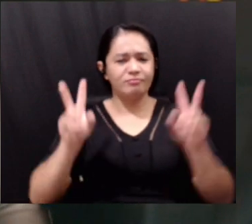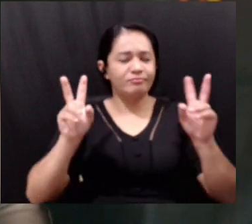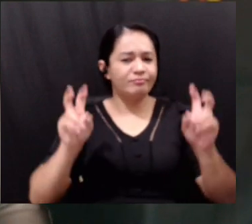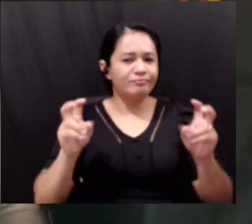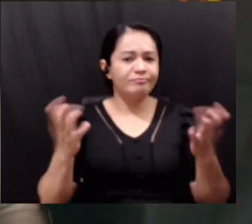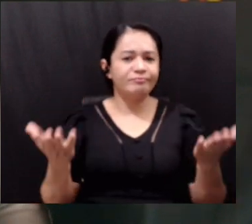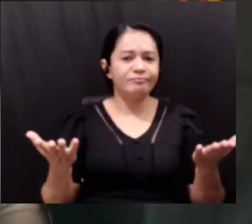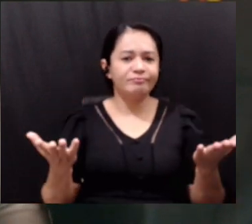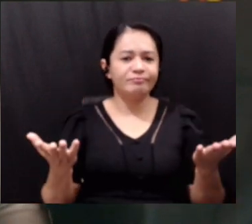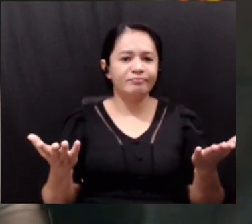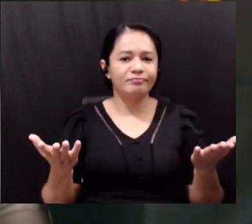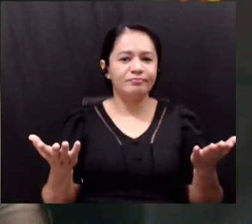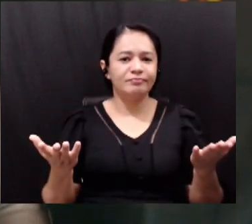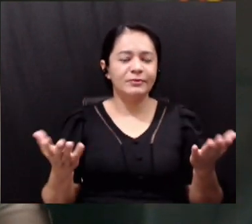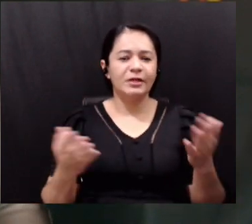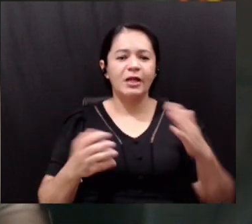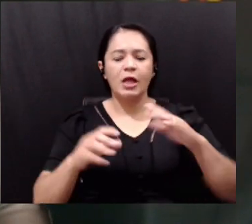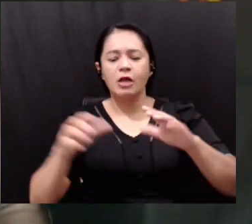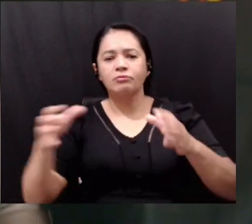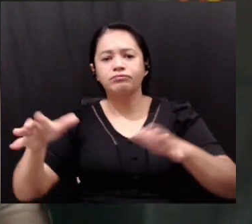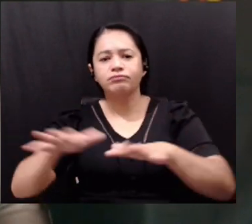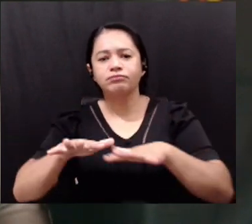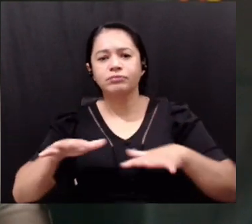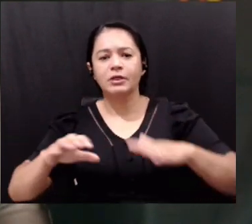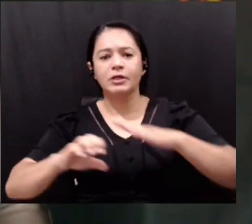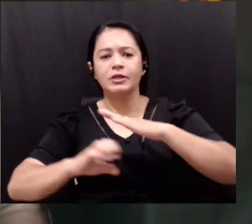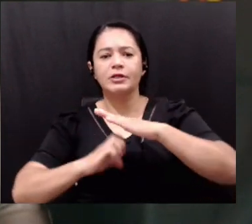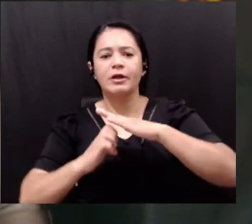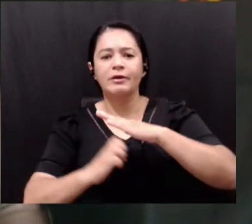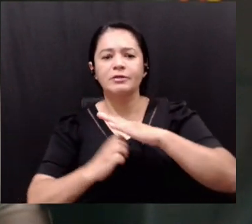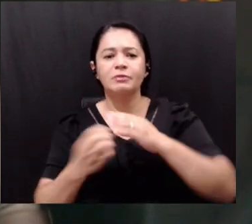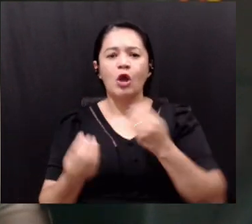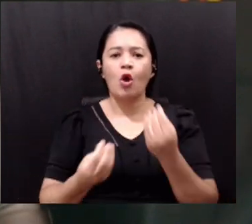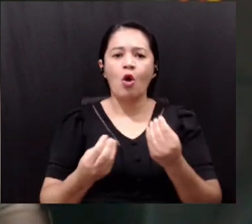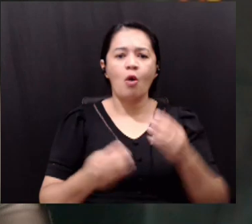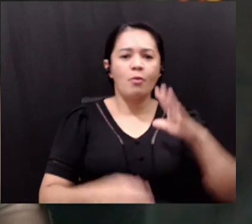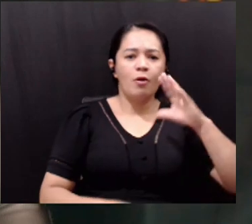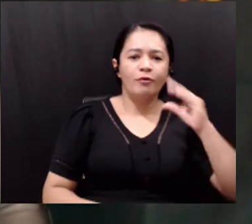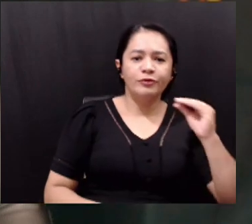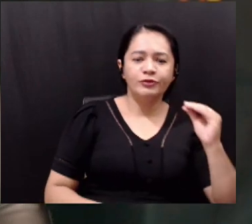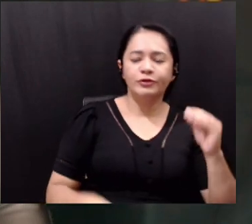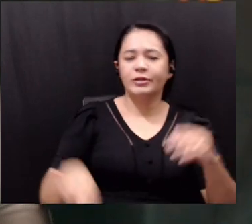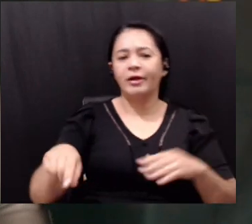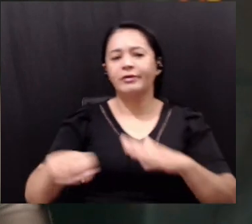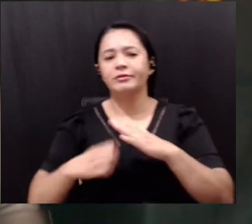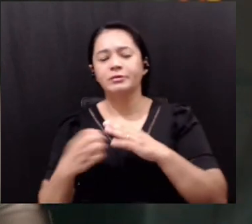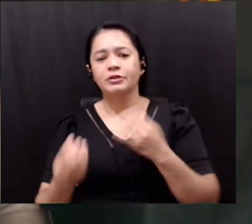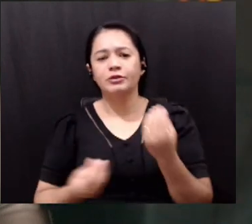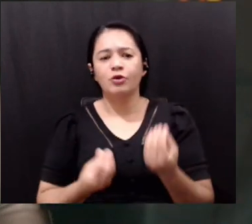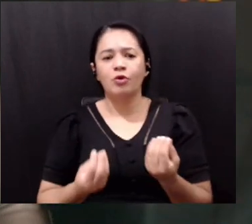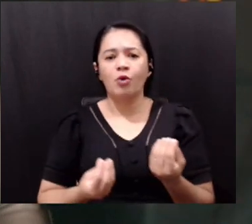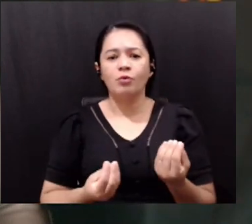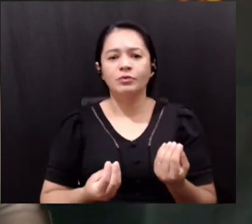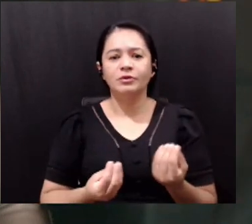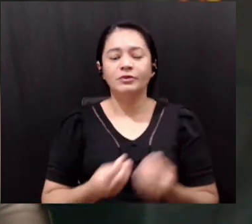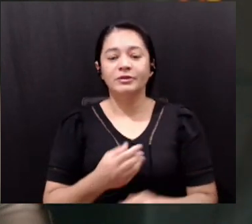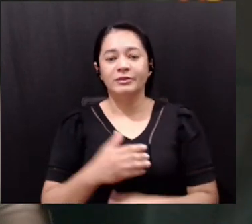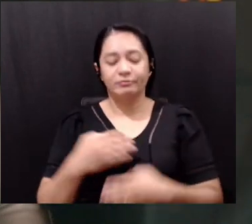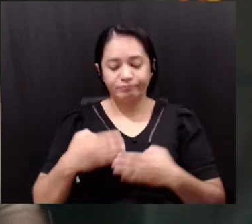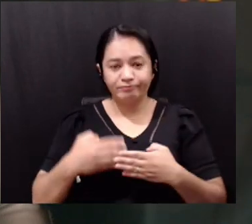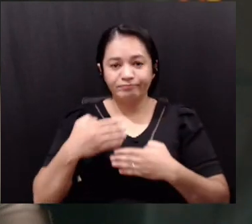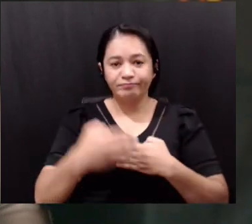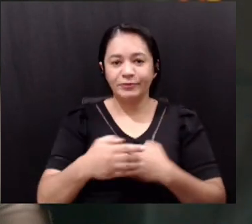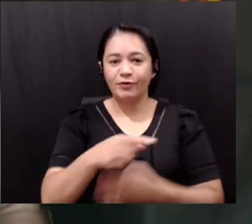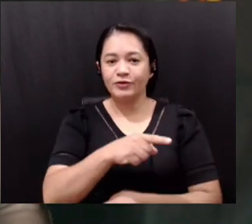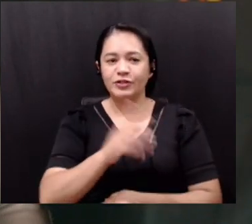das empresas, como fica o empregado e o empregador? Tudo isso e muito mais para você daqui a pouquinho, então você já pode mandar a sua mensagem, o